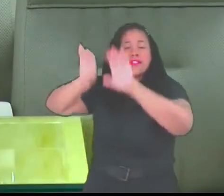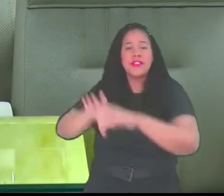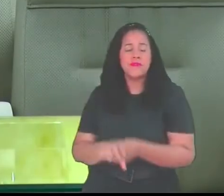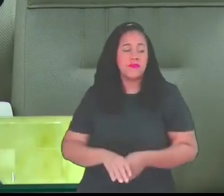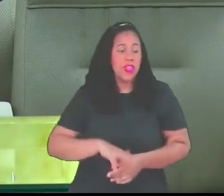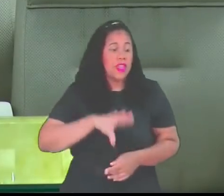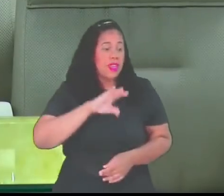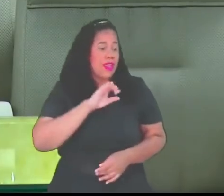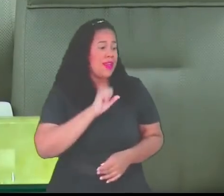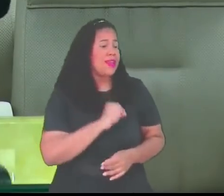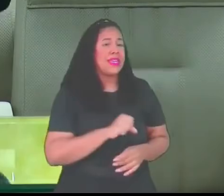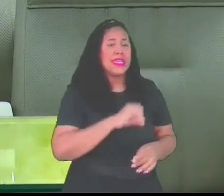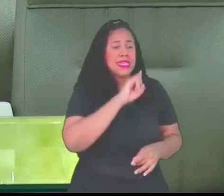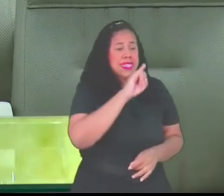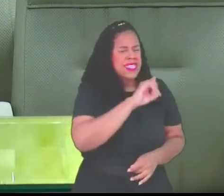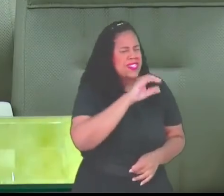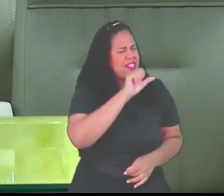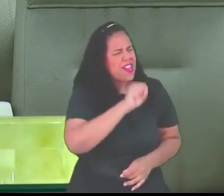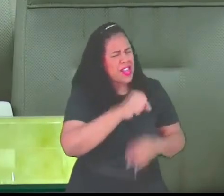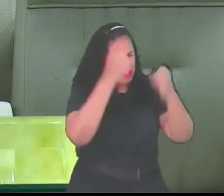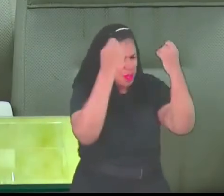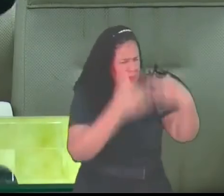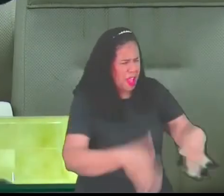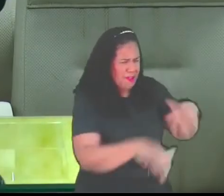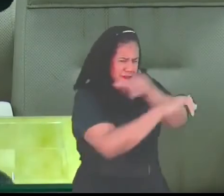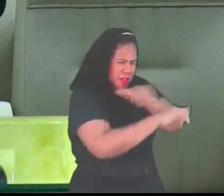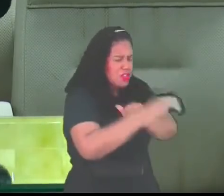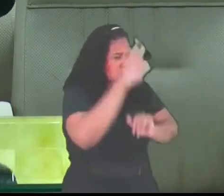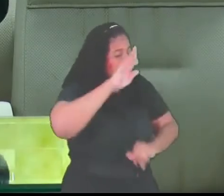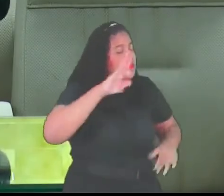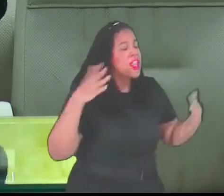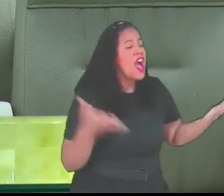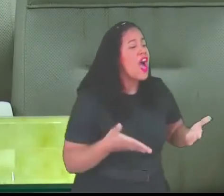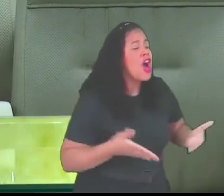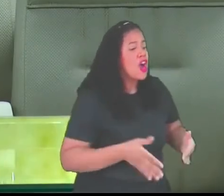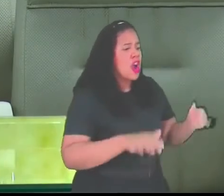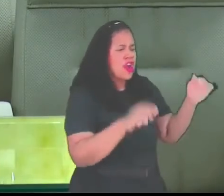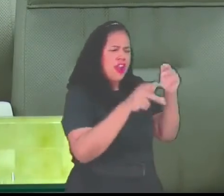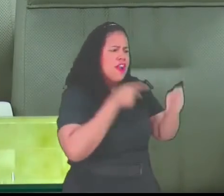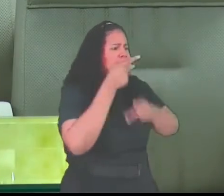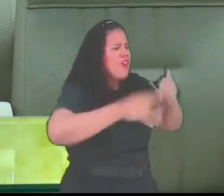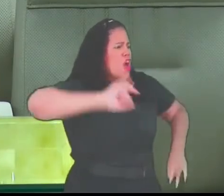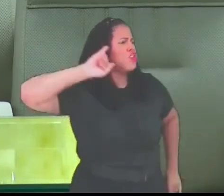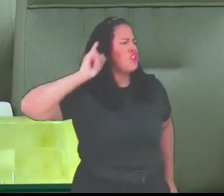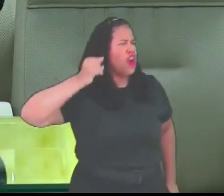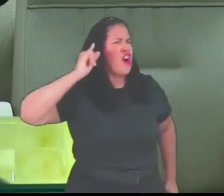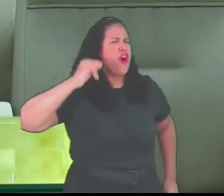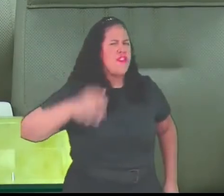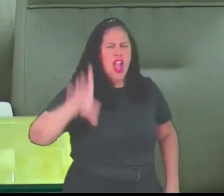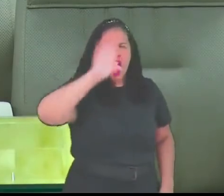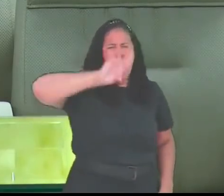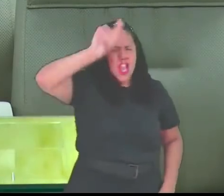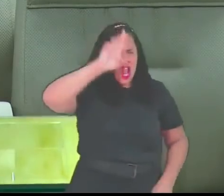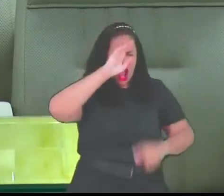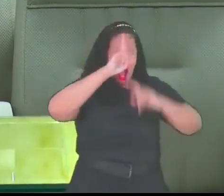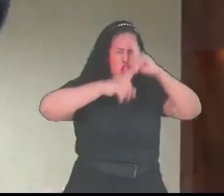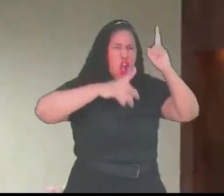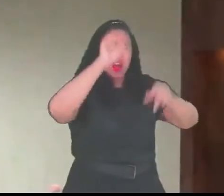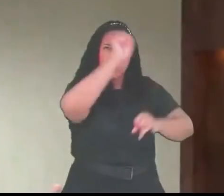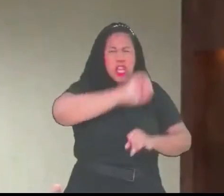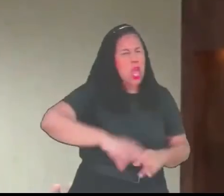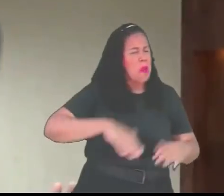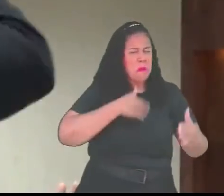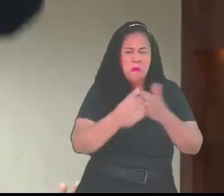Isaías disse: assim diz o Senhor. Agora quem fala é Jeová, aquele que manda na China,